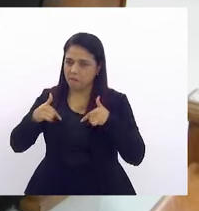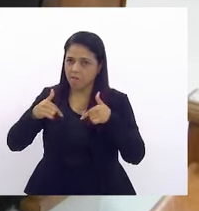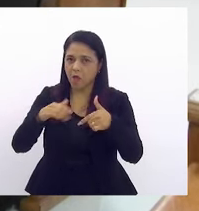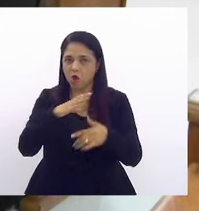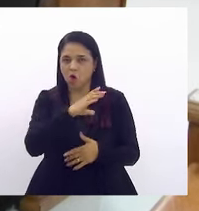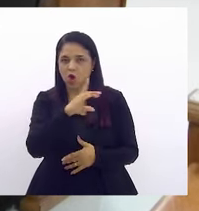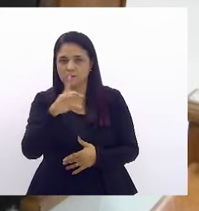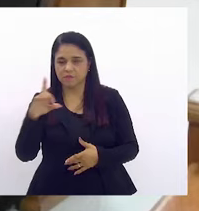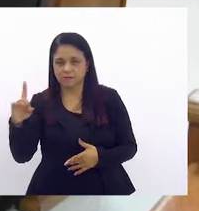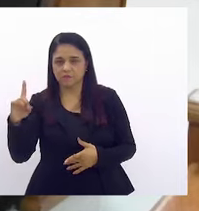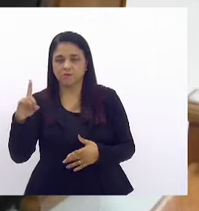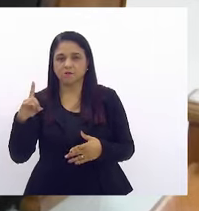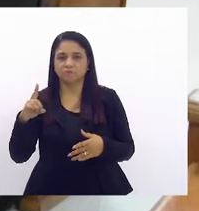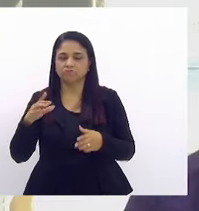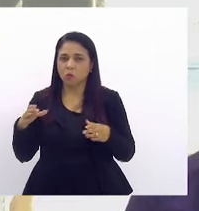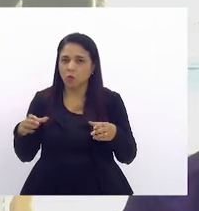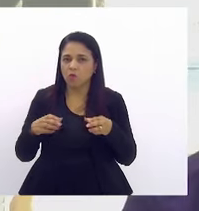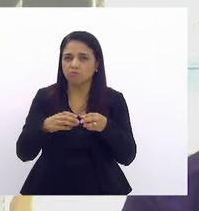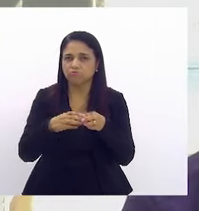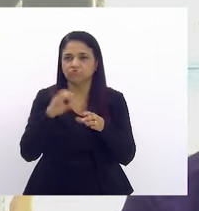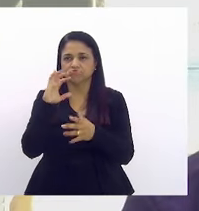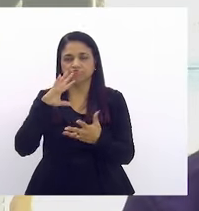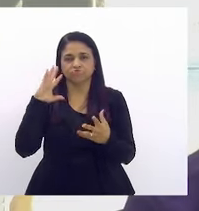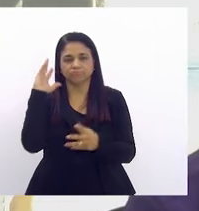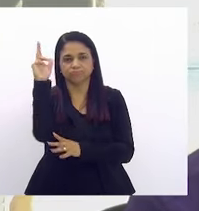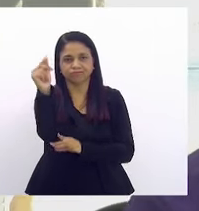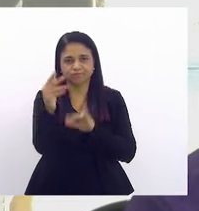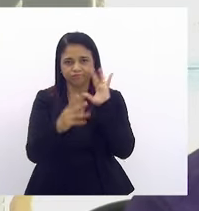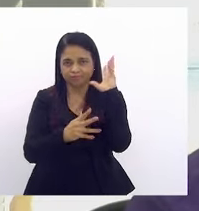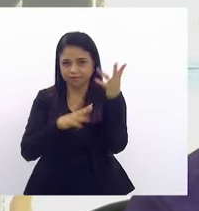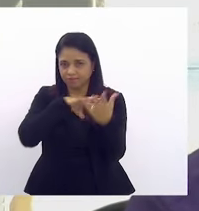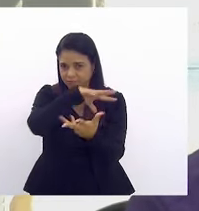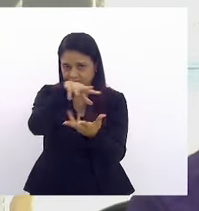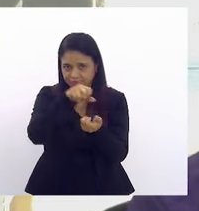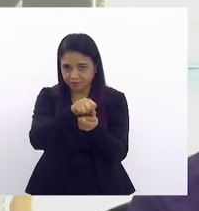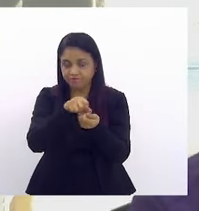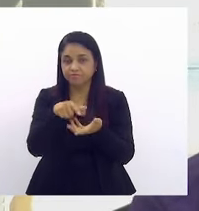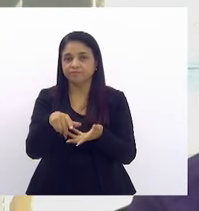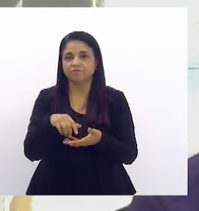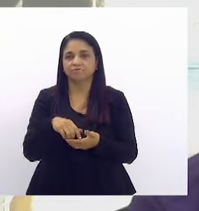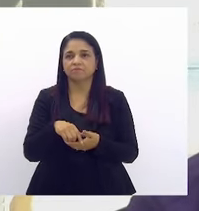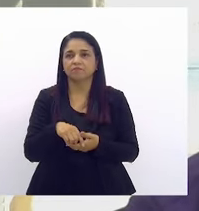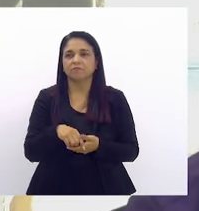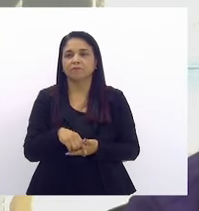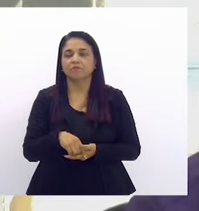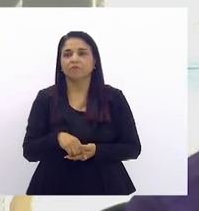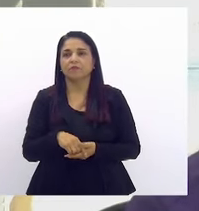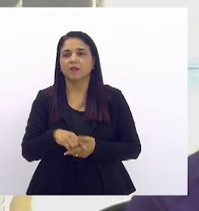Comissão de Meio Ambiente e que, ao longo